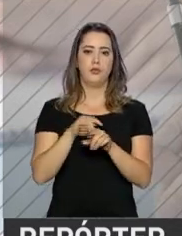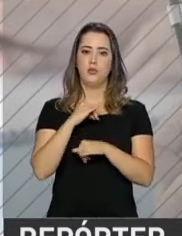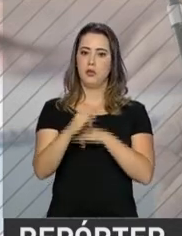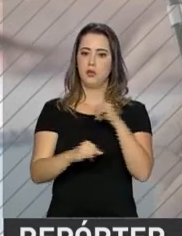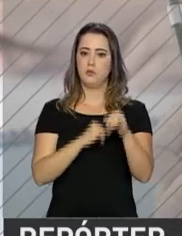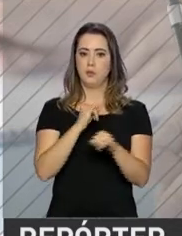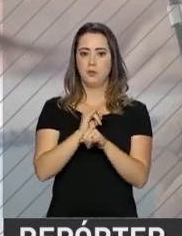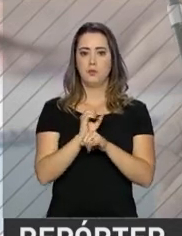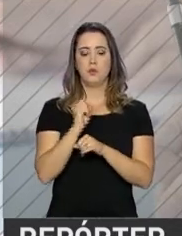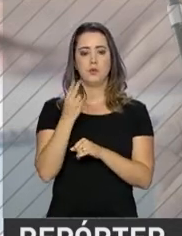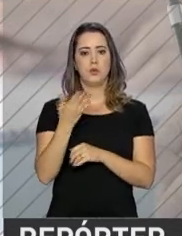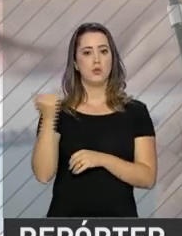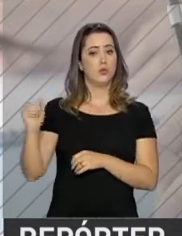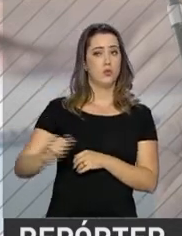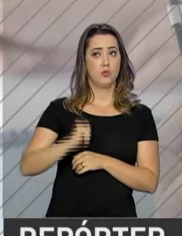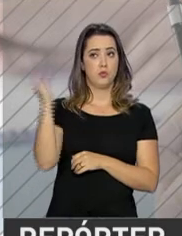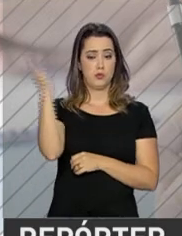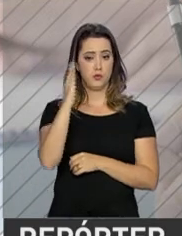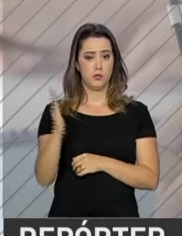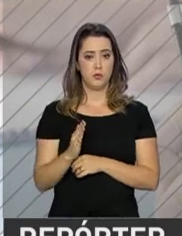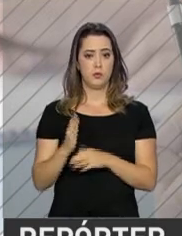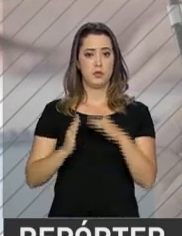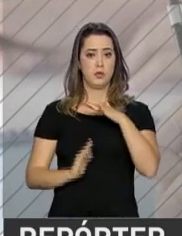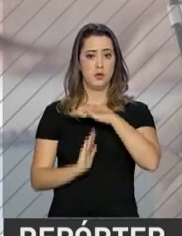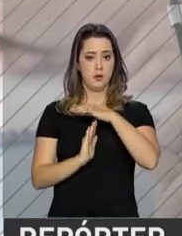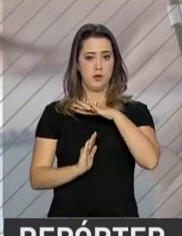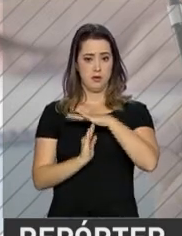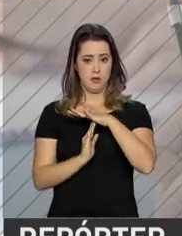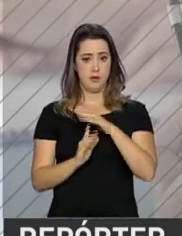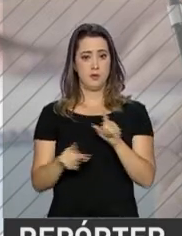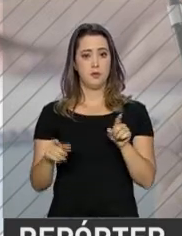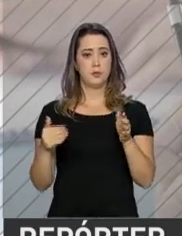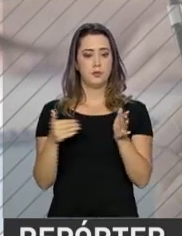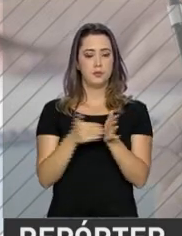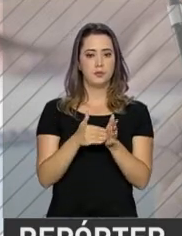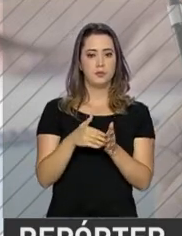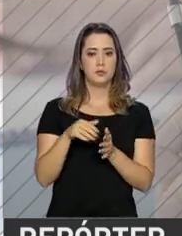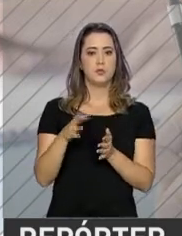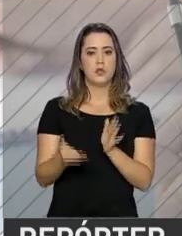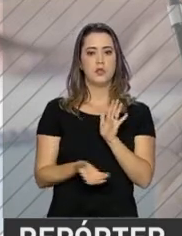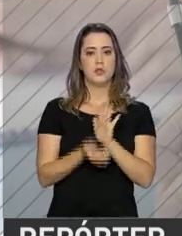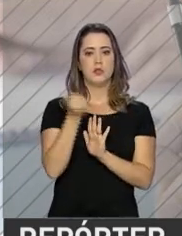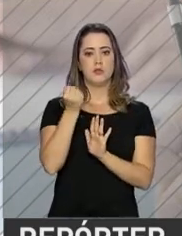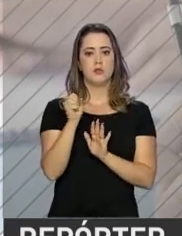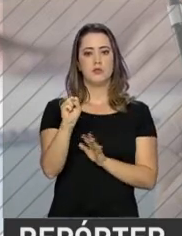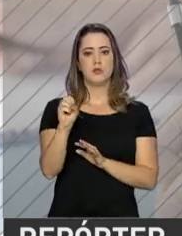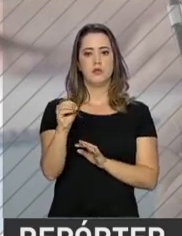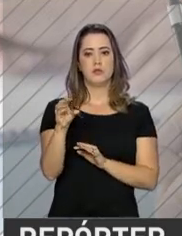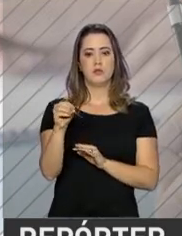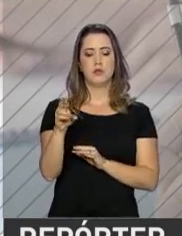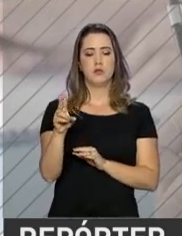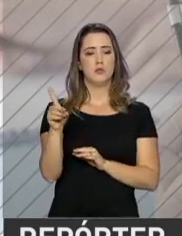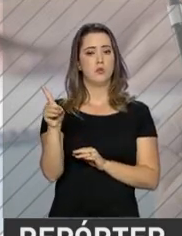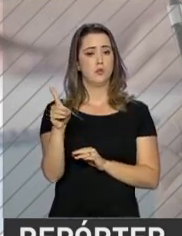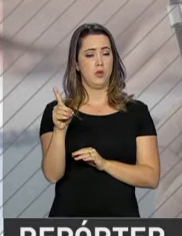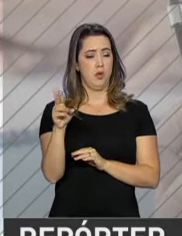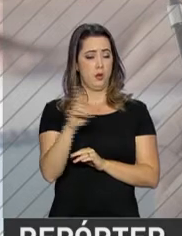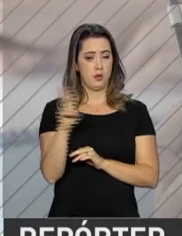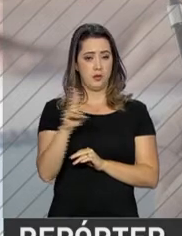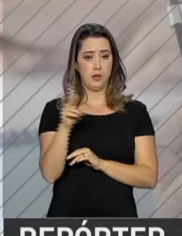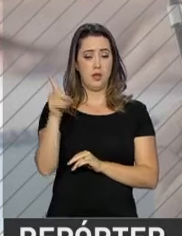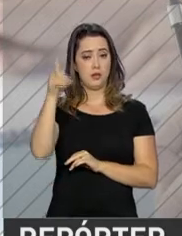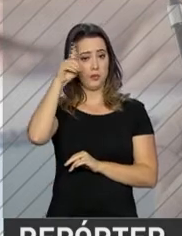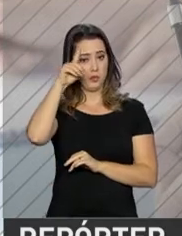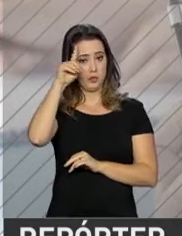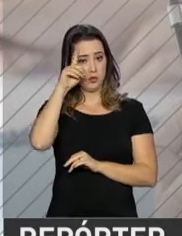internet ou no exterior e o limite para transações comerciais como o sax é de 800 reais por dia